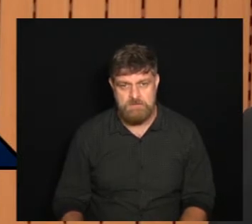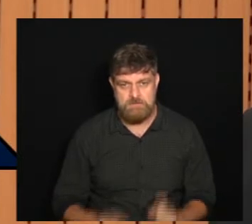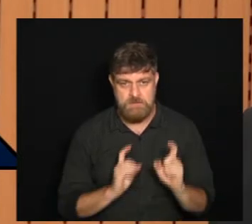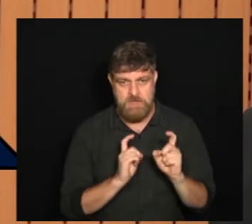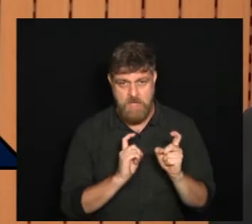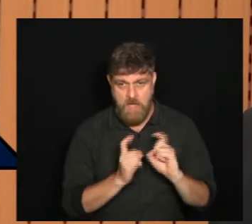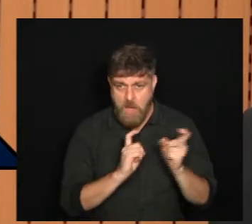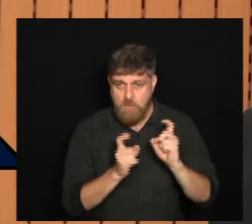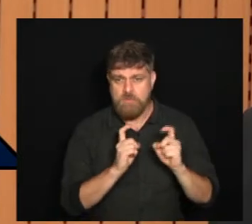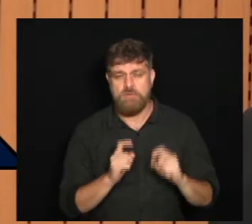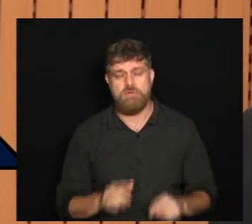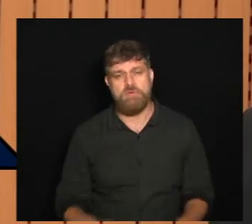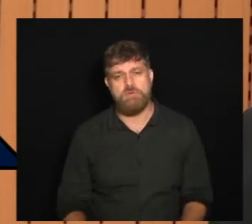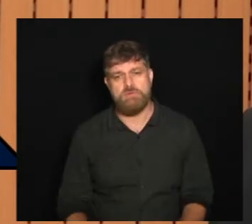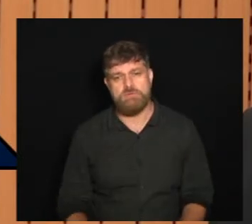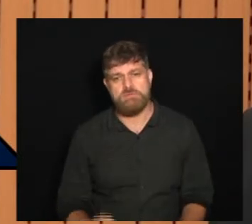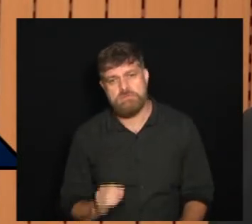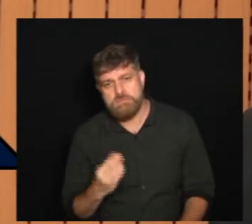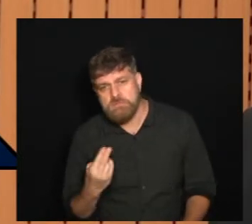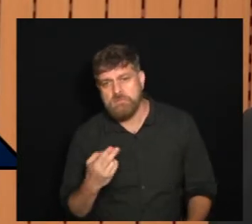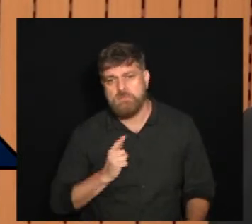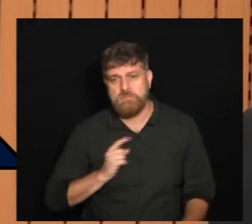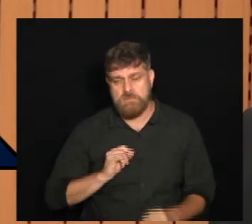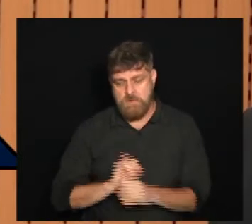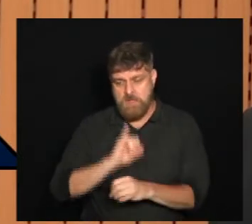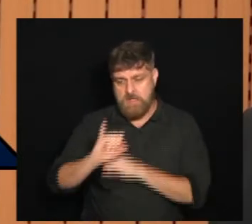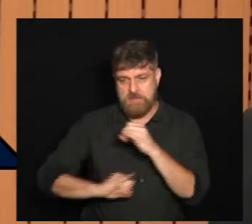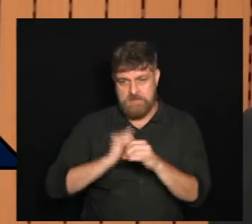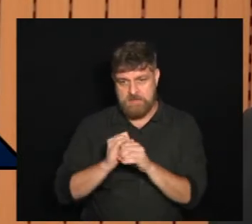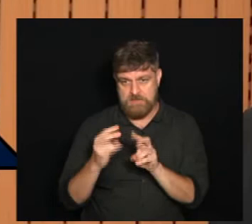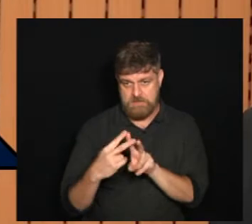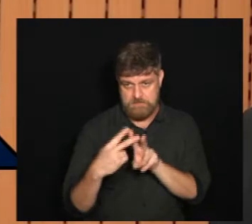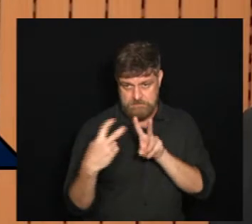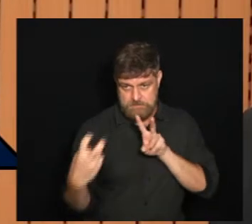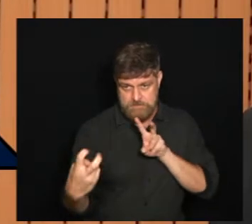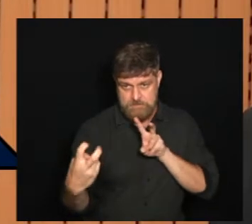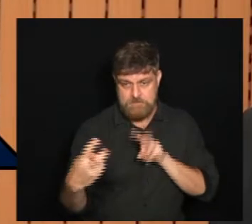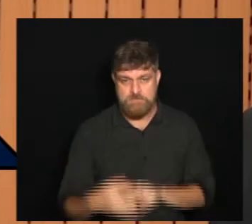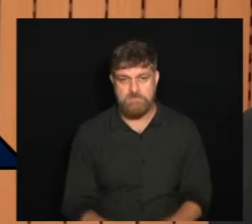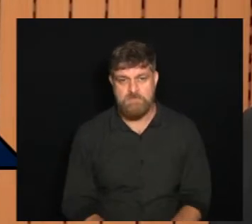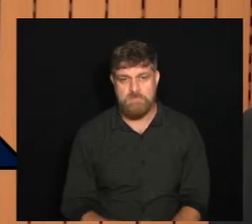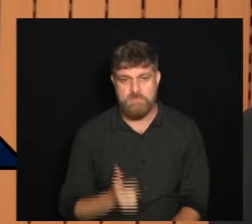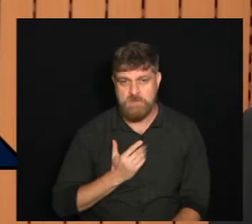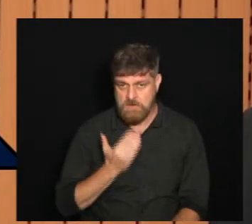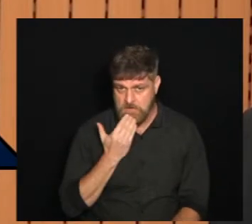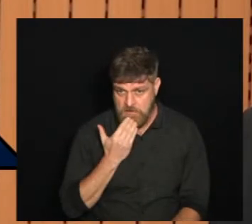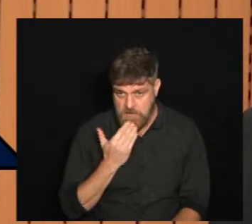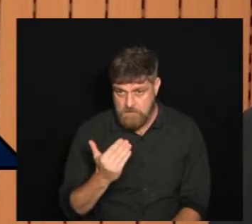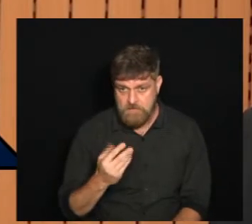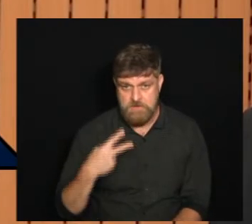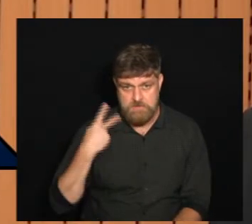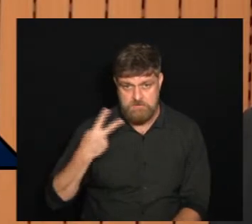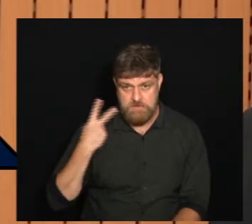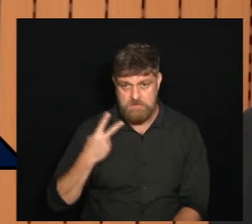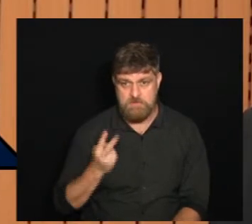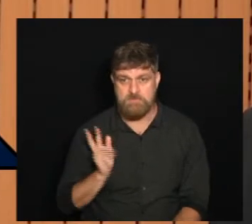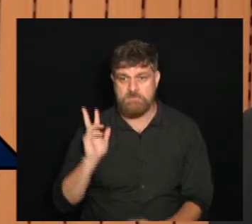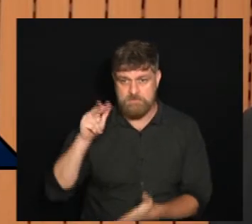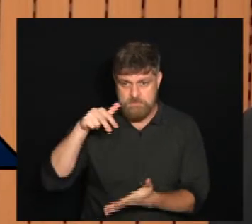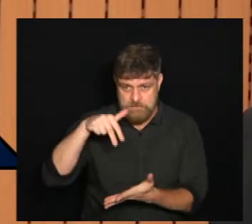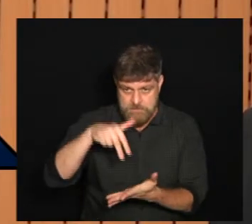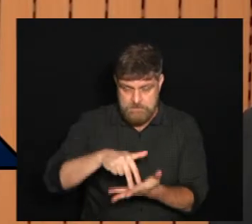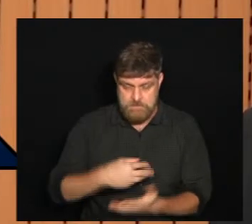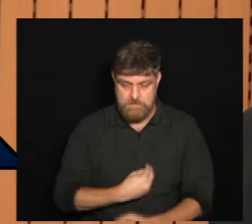reuniões ou sessões online que nós vamos realizar. Solicito a Vossas Excelências que aqui compareçam,